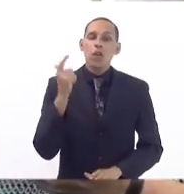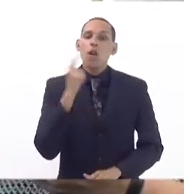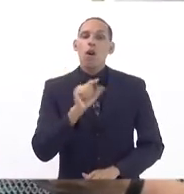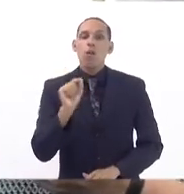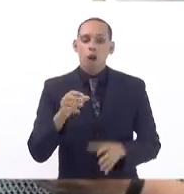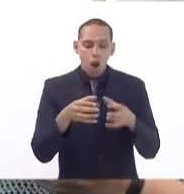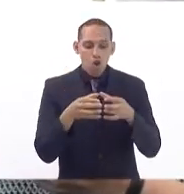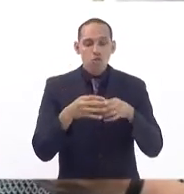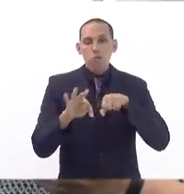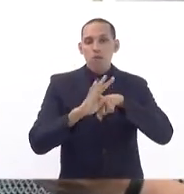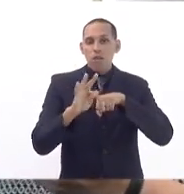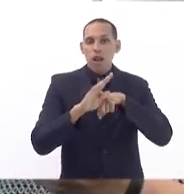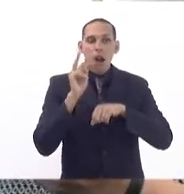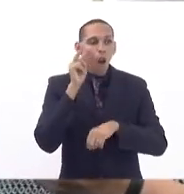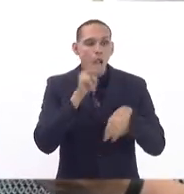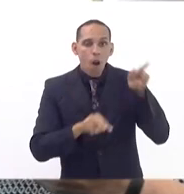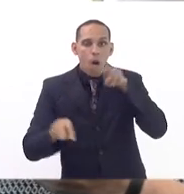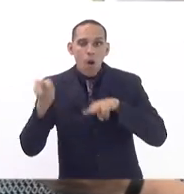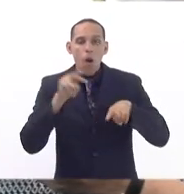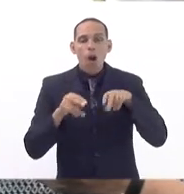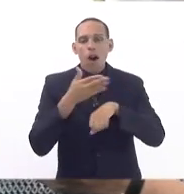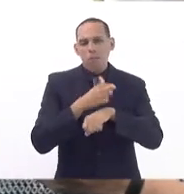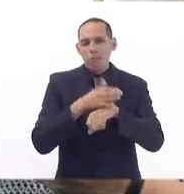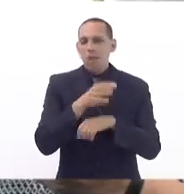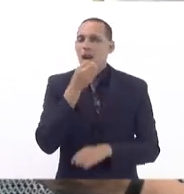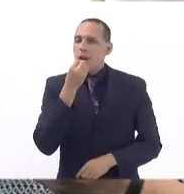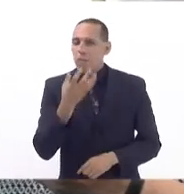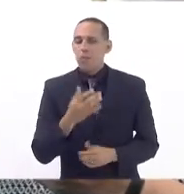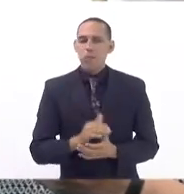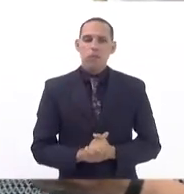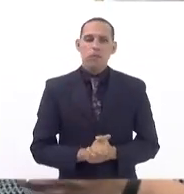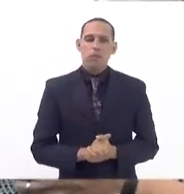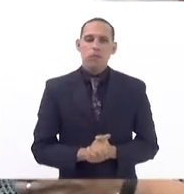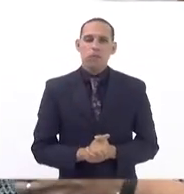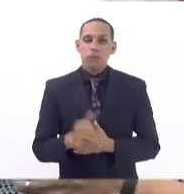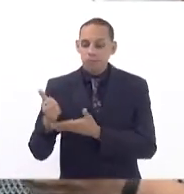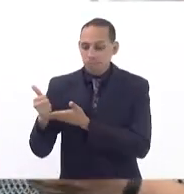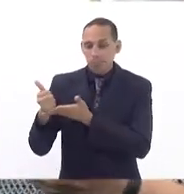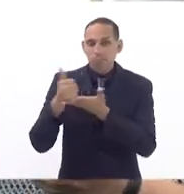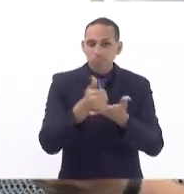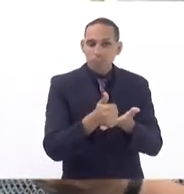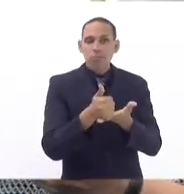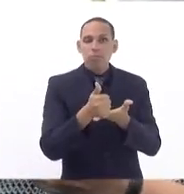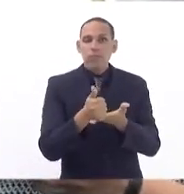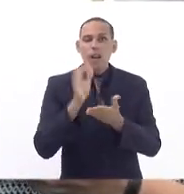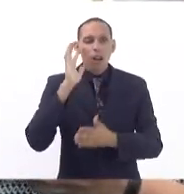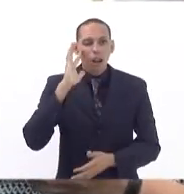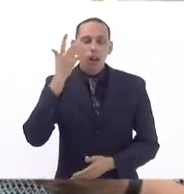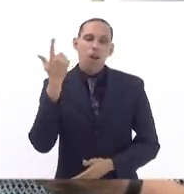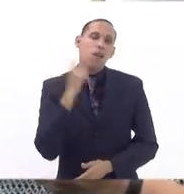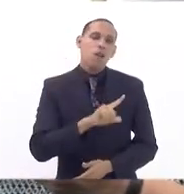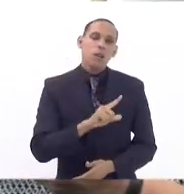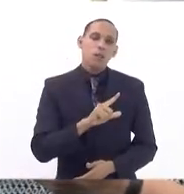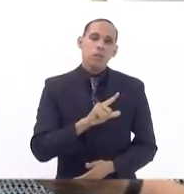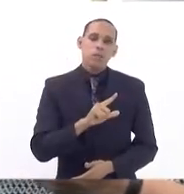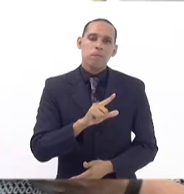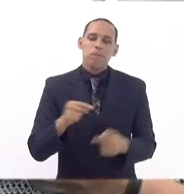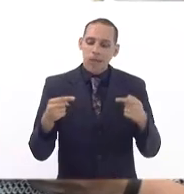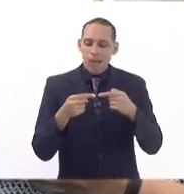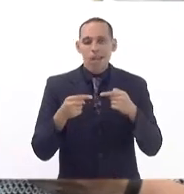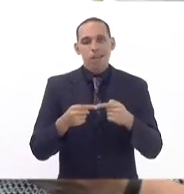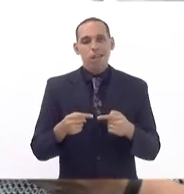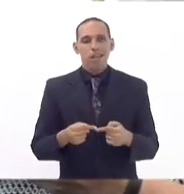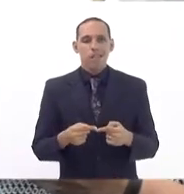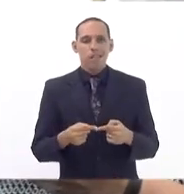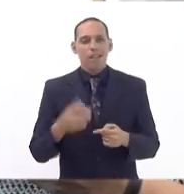grupo técnico para poder olhar para essas boas práticas e poder trazer Soluções em relação a isso eu acho que